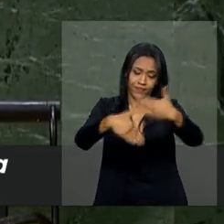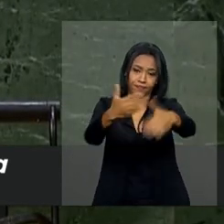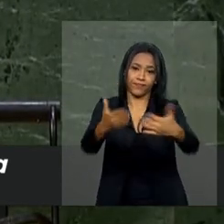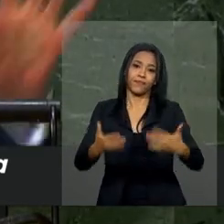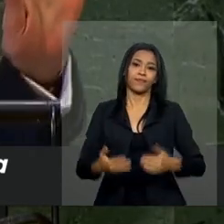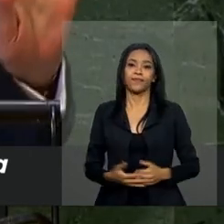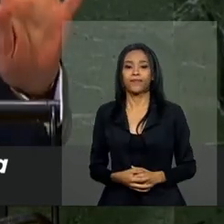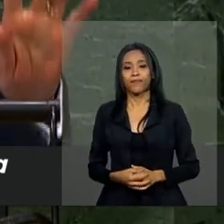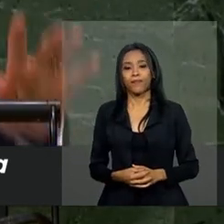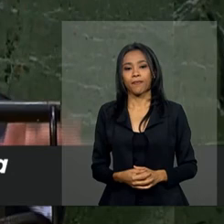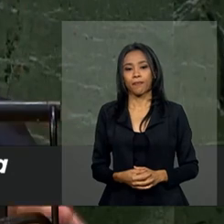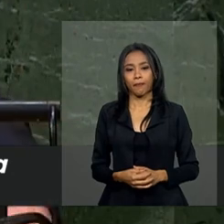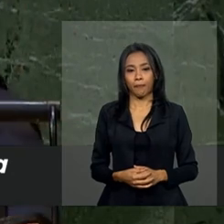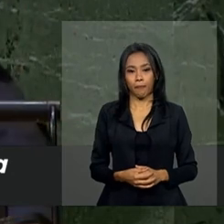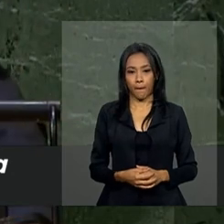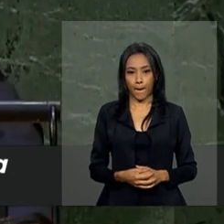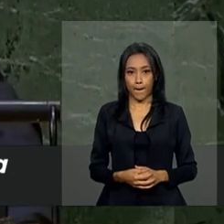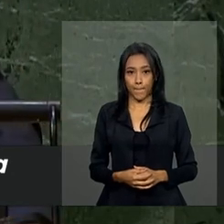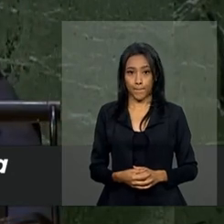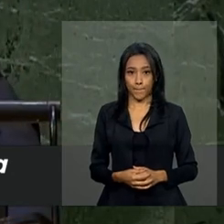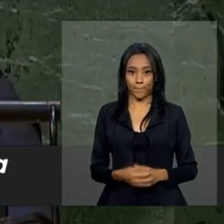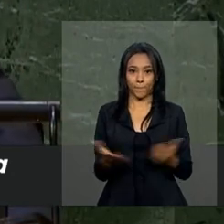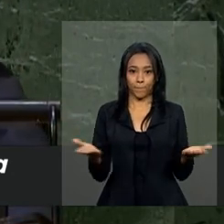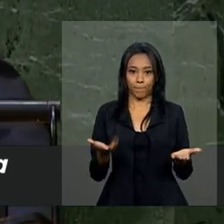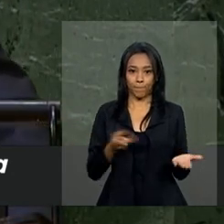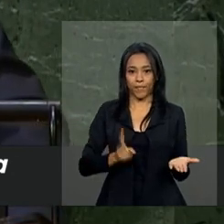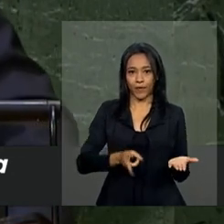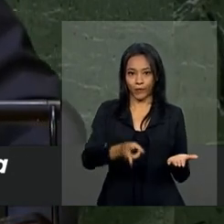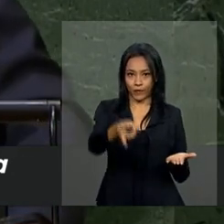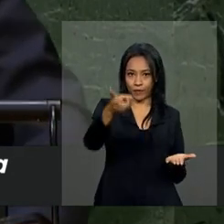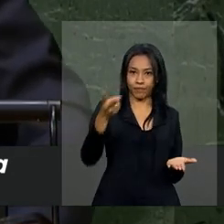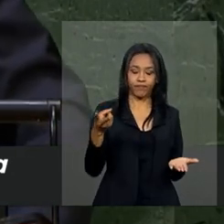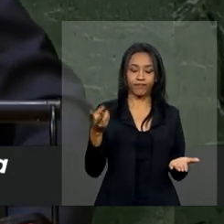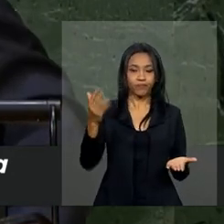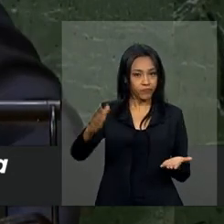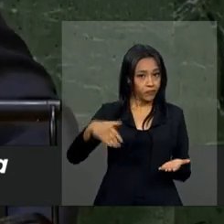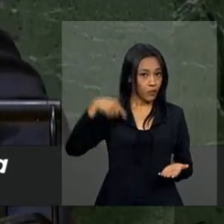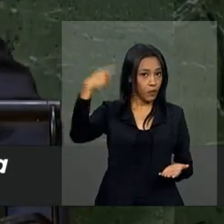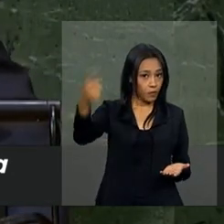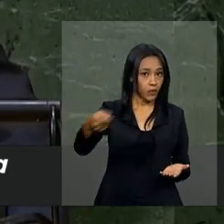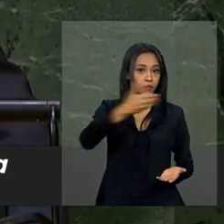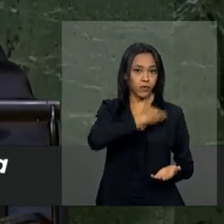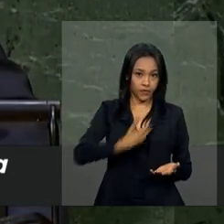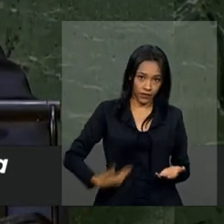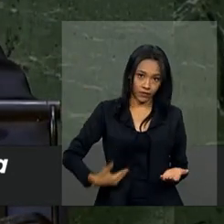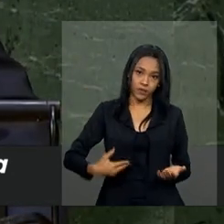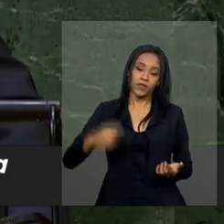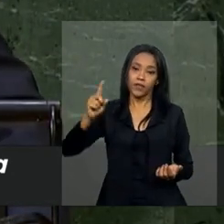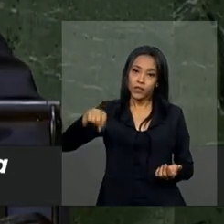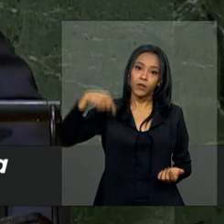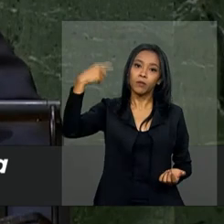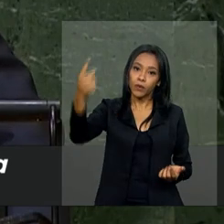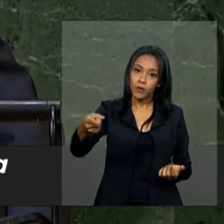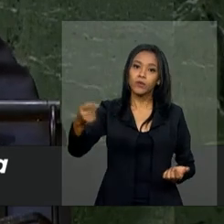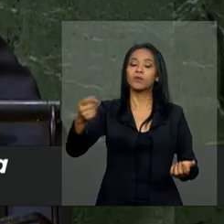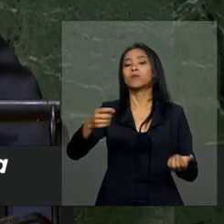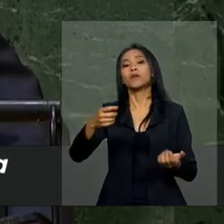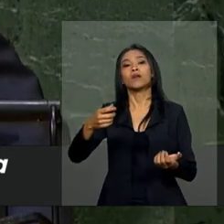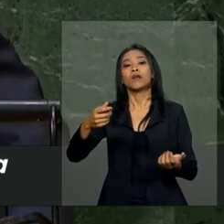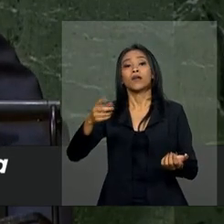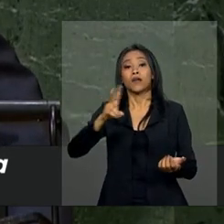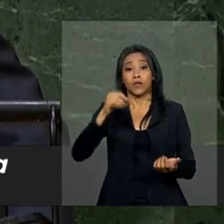rumo. Agora é ir adiante. O próximo governo e o próximo Congresso Nacional encontrarão